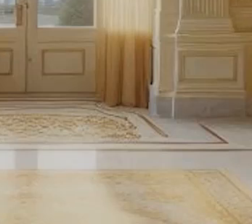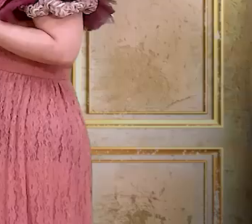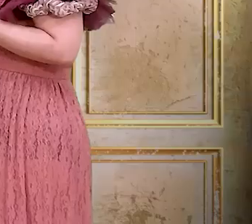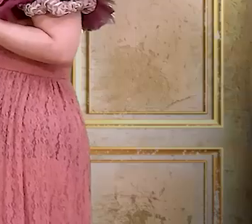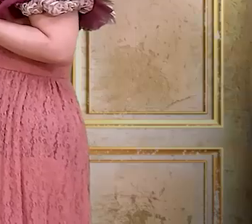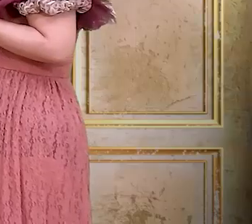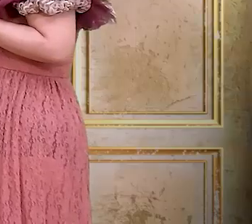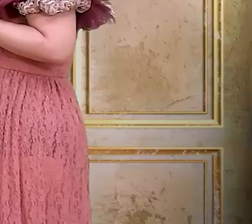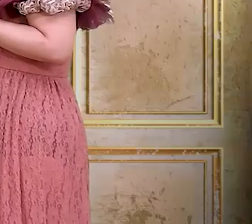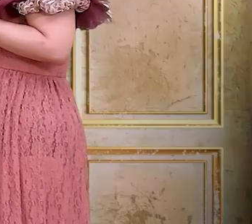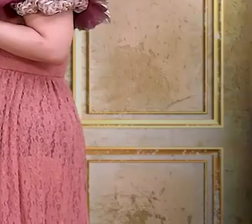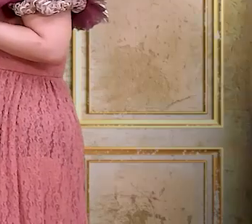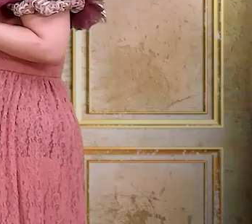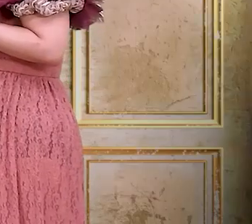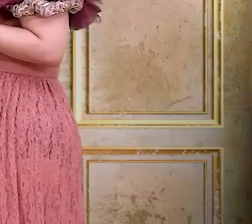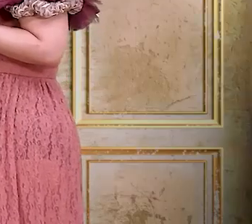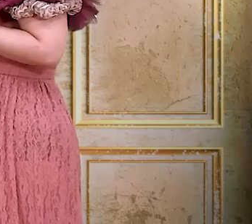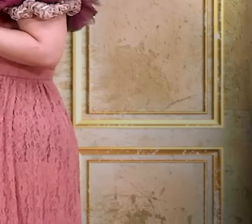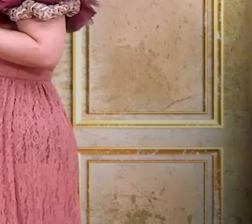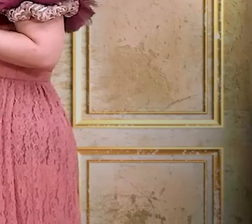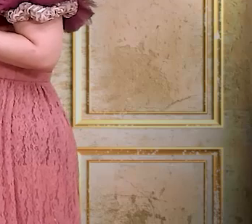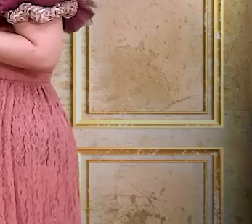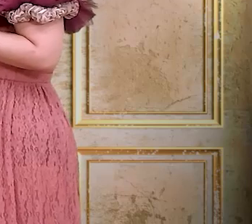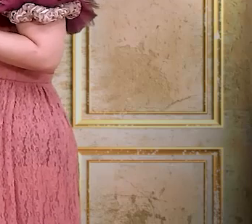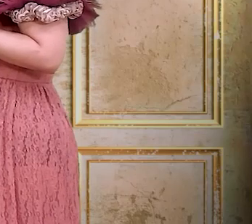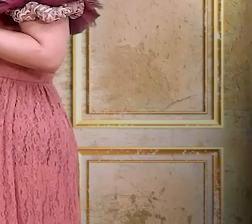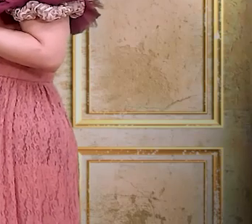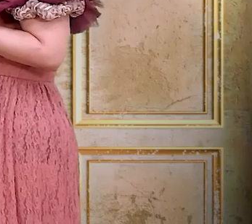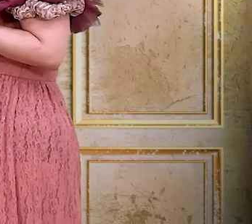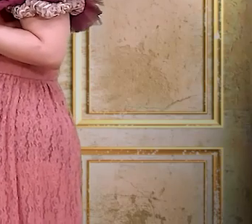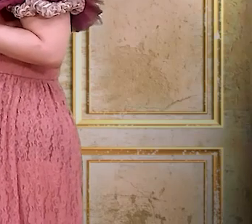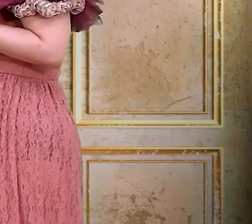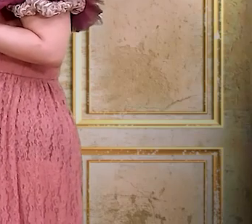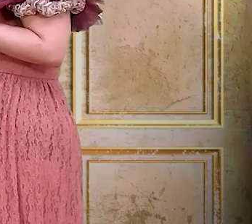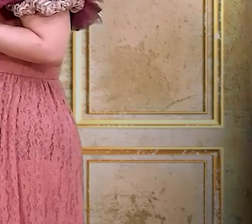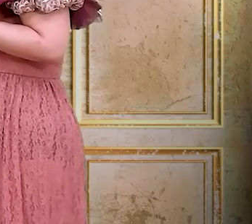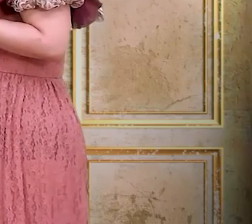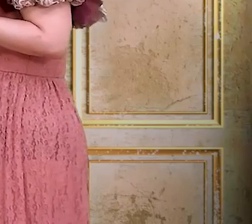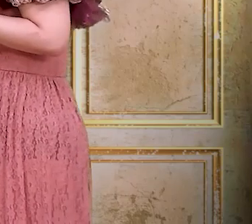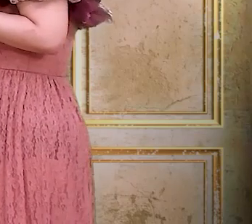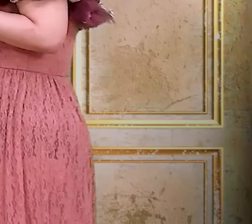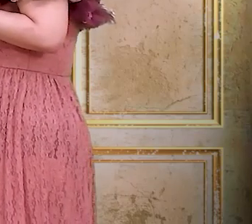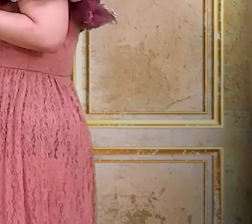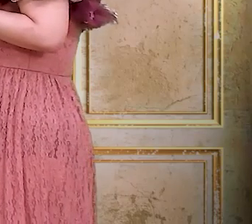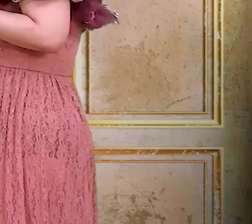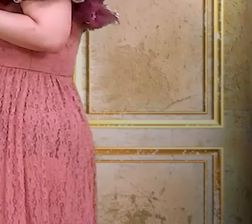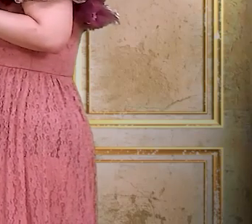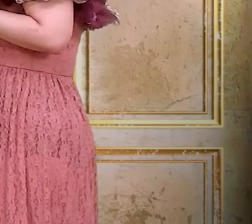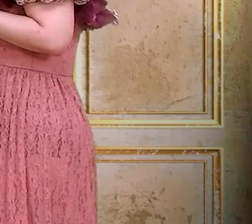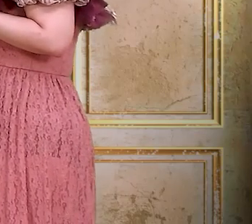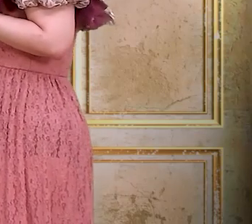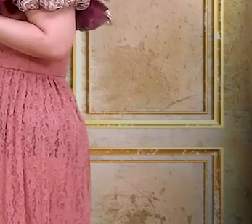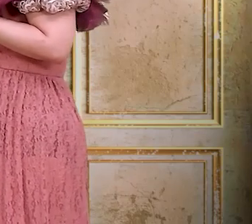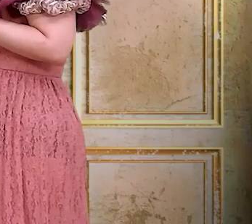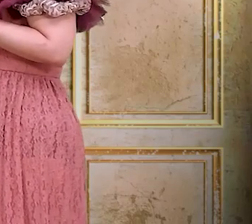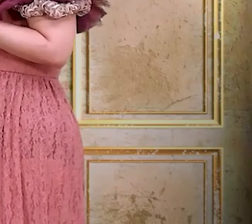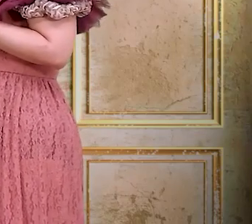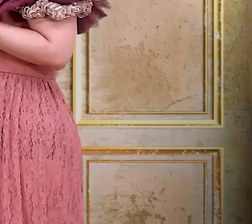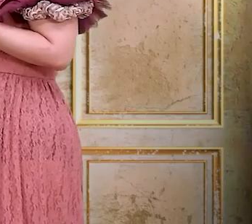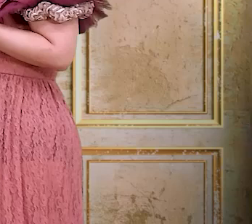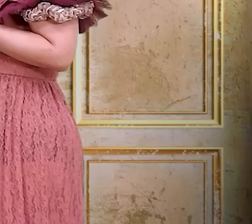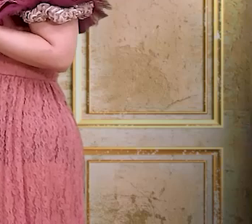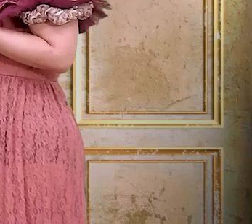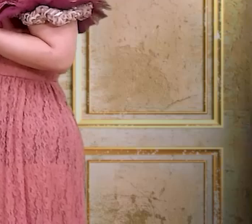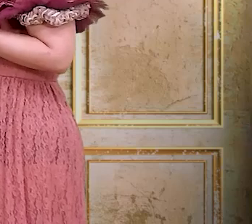Desprezou-me, mas não desceu da altura em que eu coloquei dentro de minha alma. Eu tinha um ídolo. O Senhor